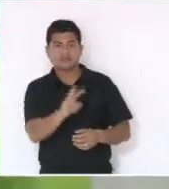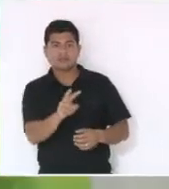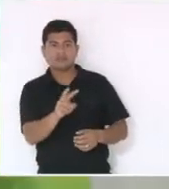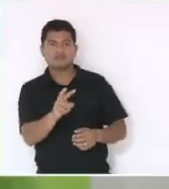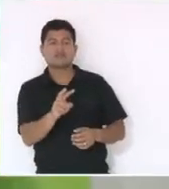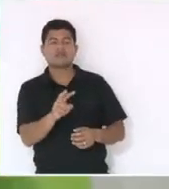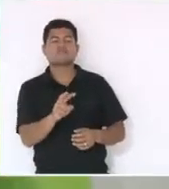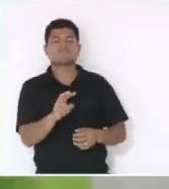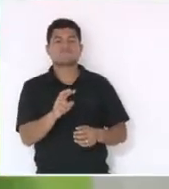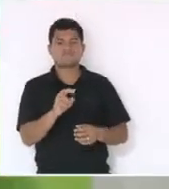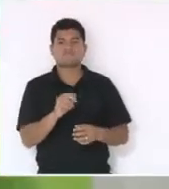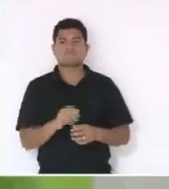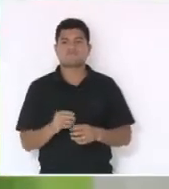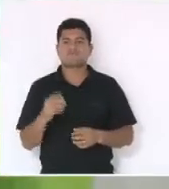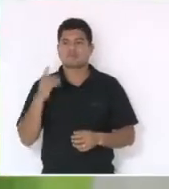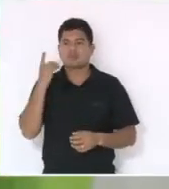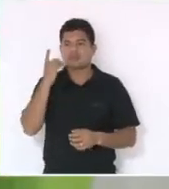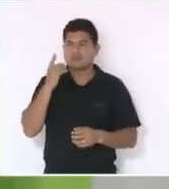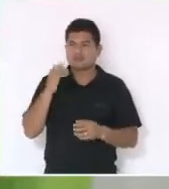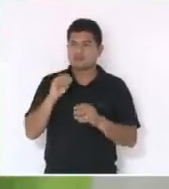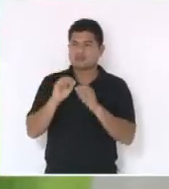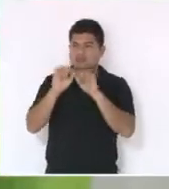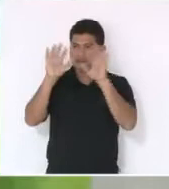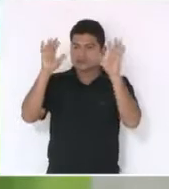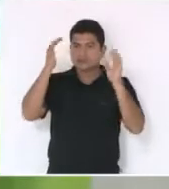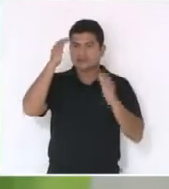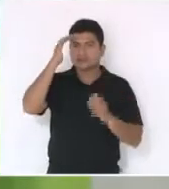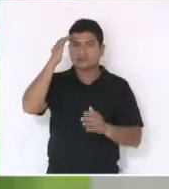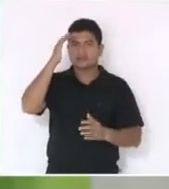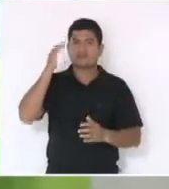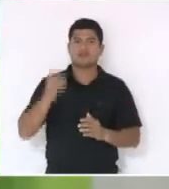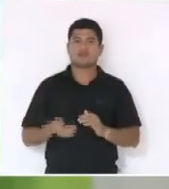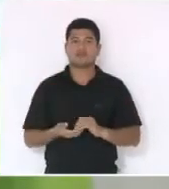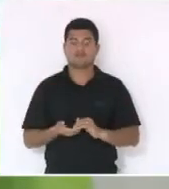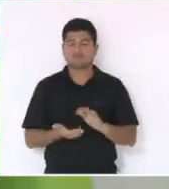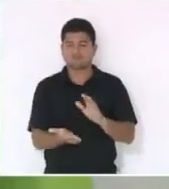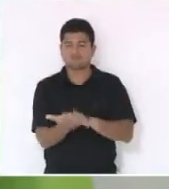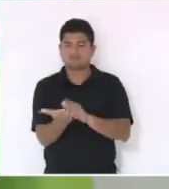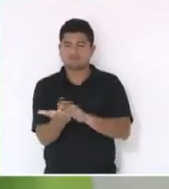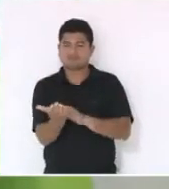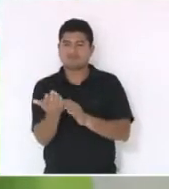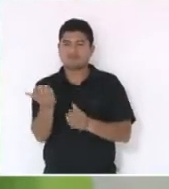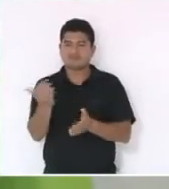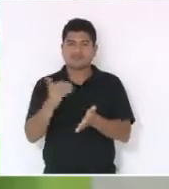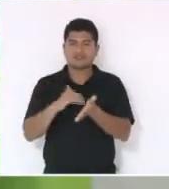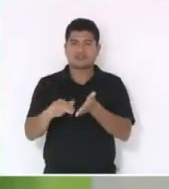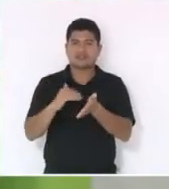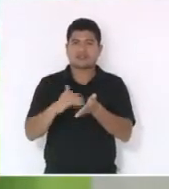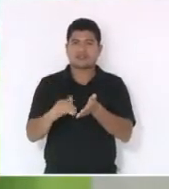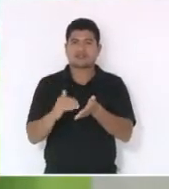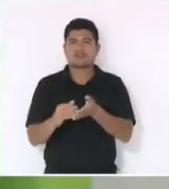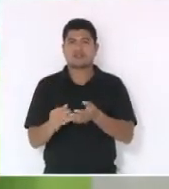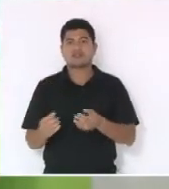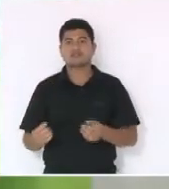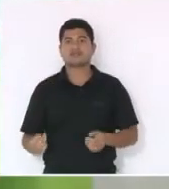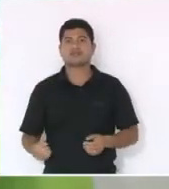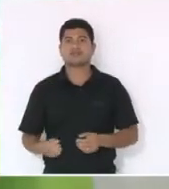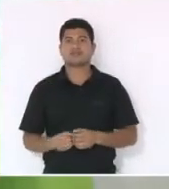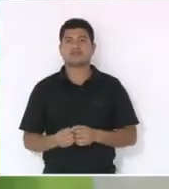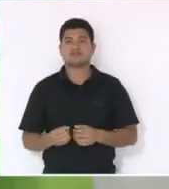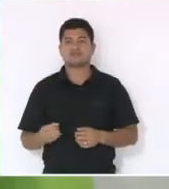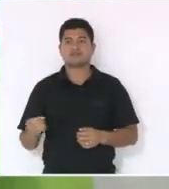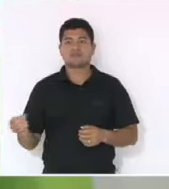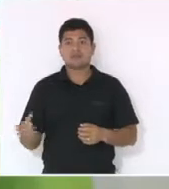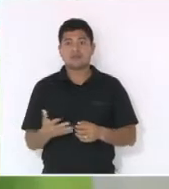transmitida por todos os senhores deputados. Então, parabéns ao secretário por essa nova maneira